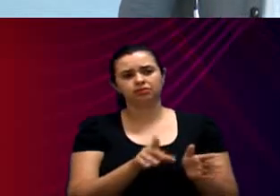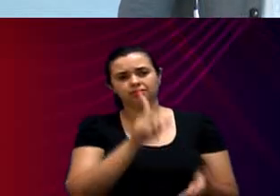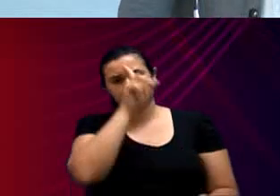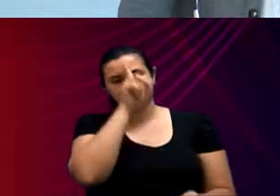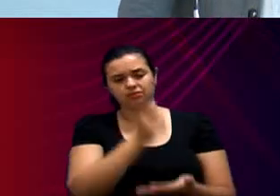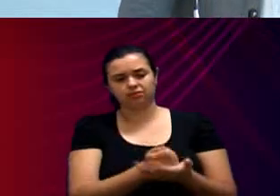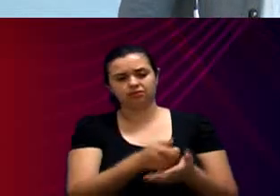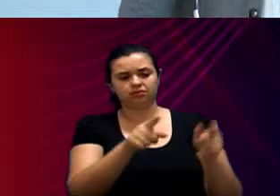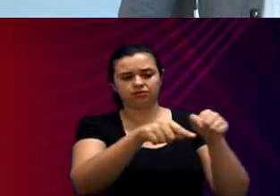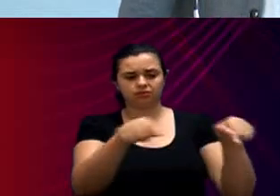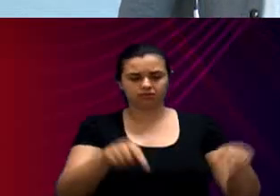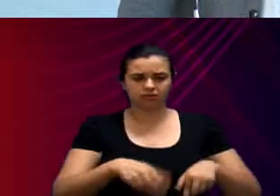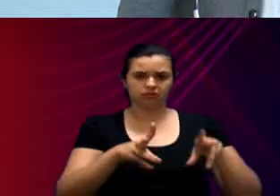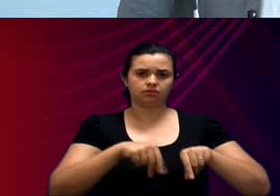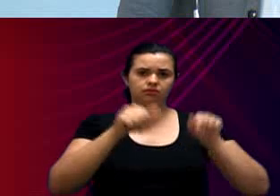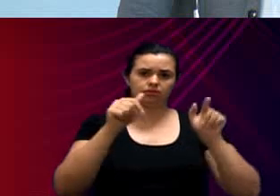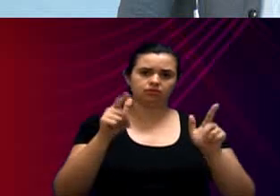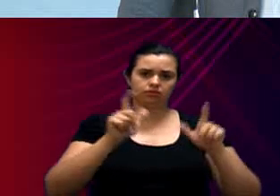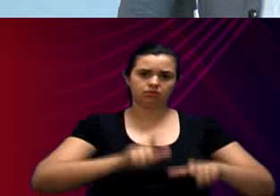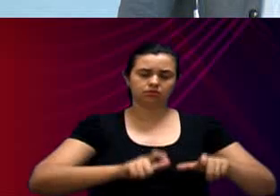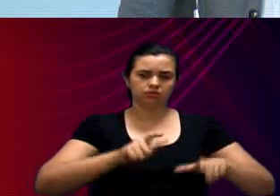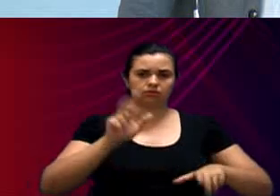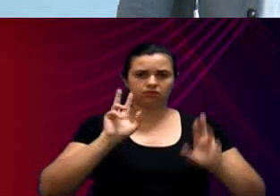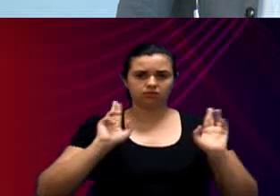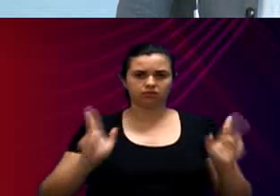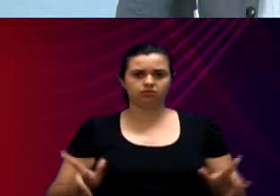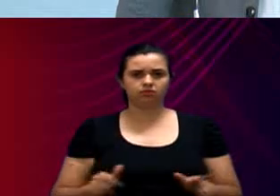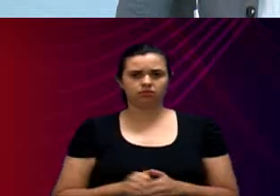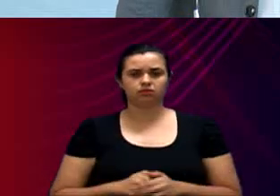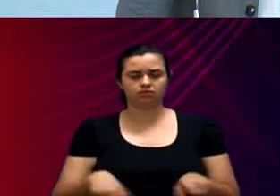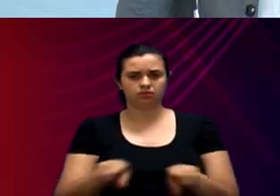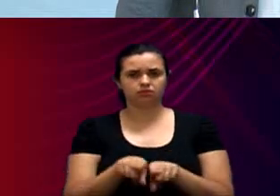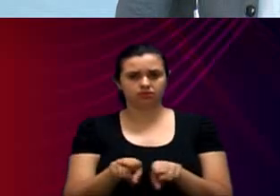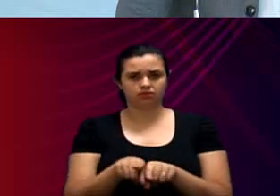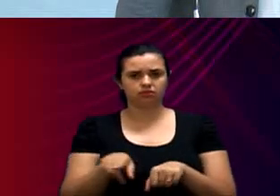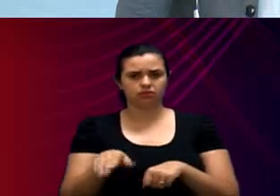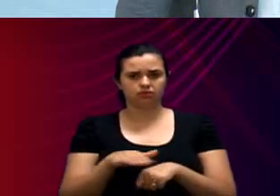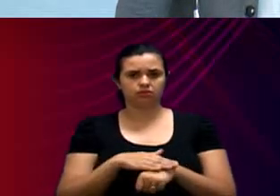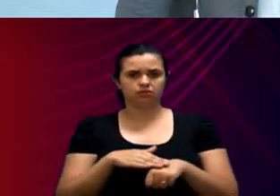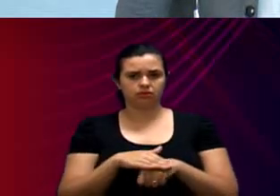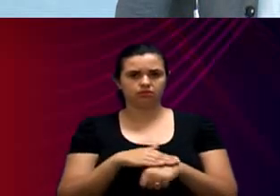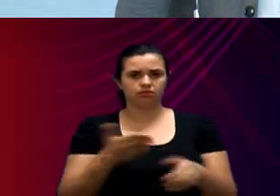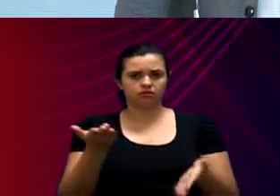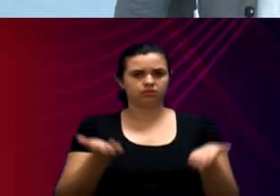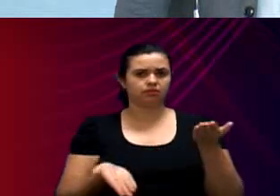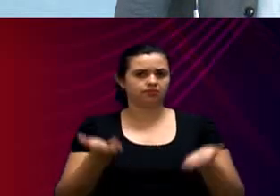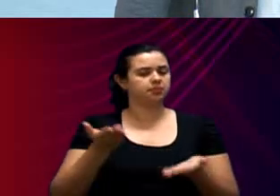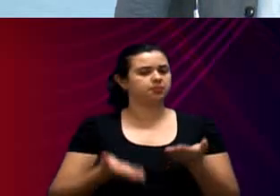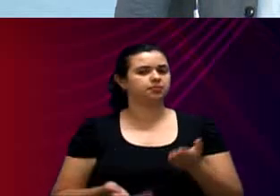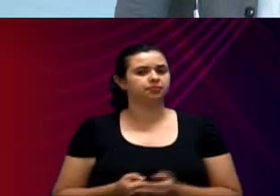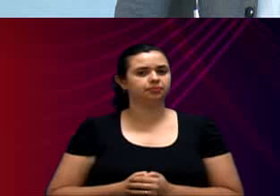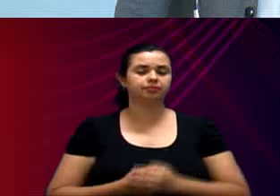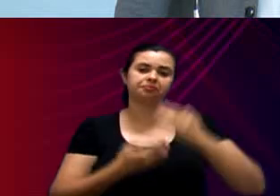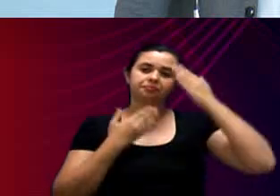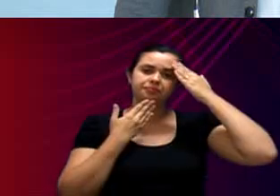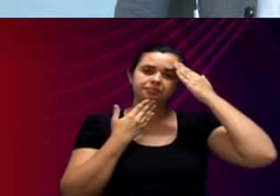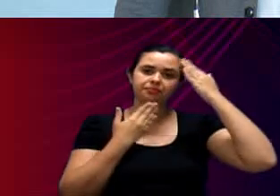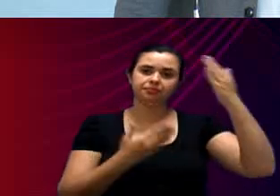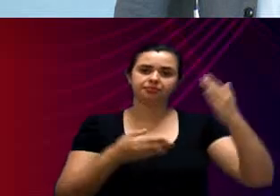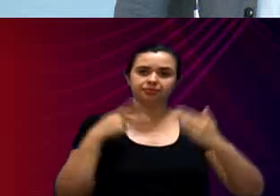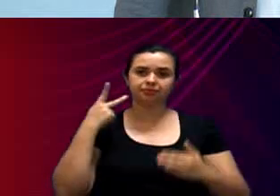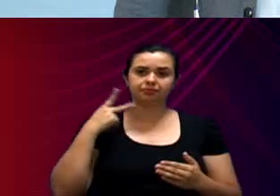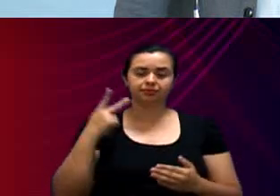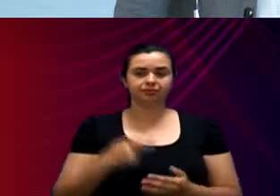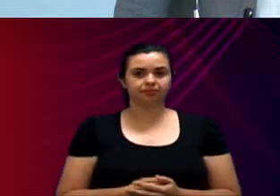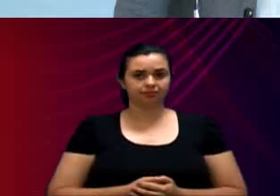feita uma conversa agora com os dois lados, né? Que possa haver aí um equilíbrio. Entendeu? Obrigada, vereador, pela nada, parte.